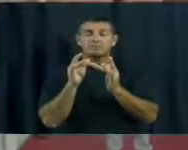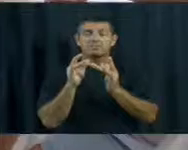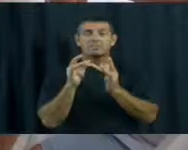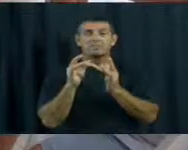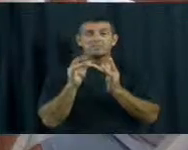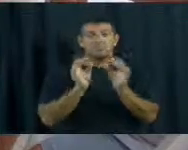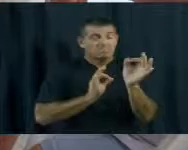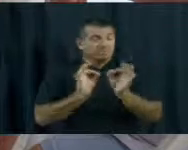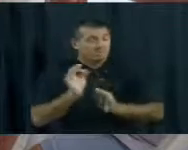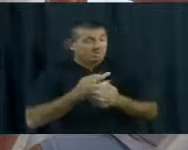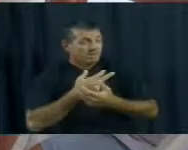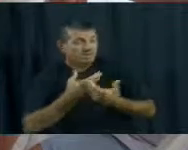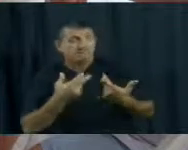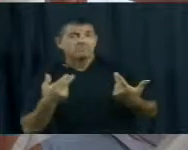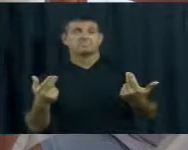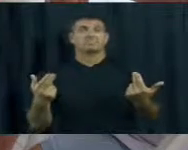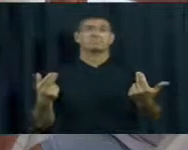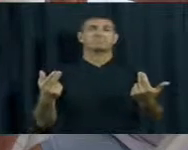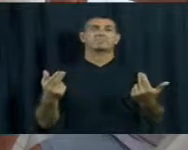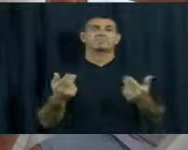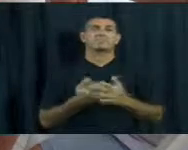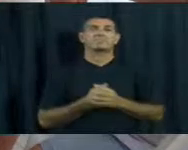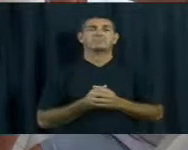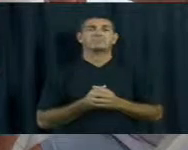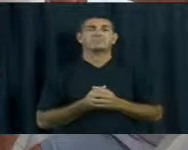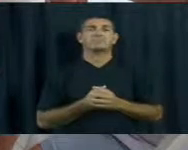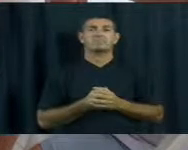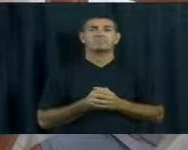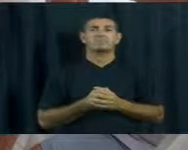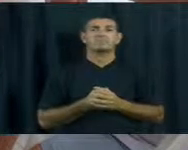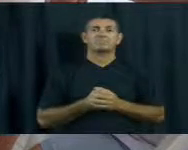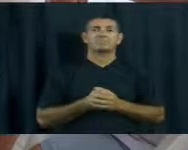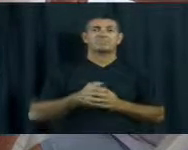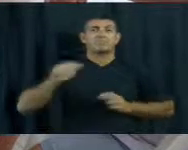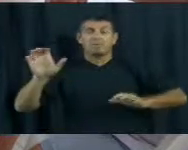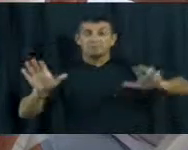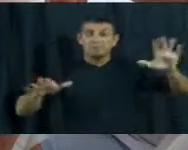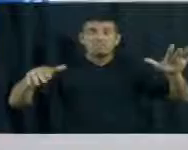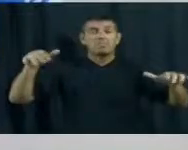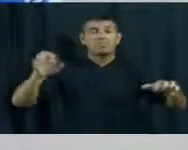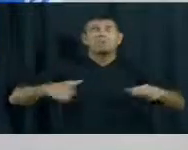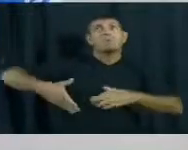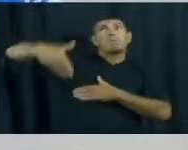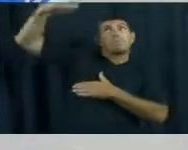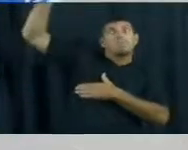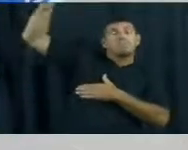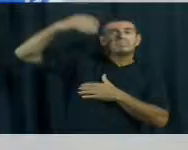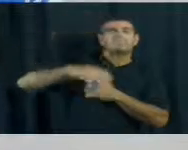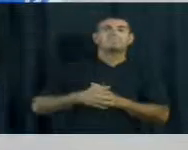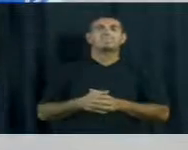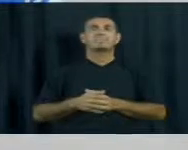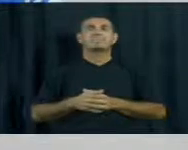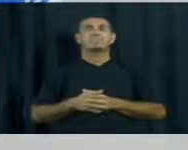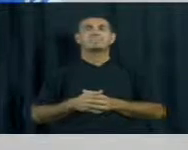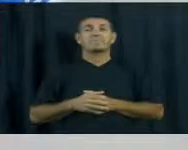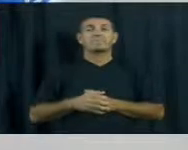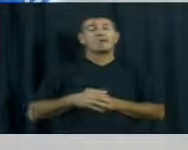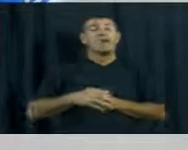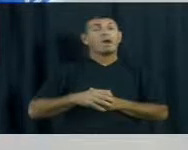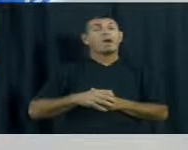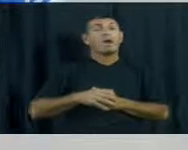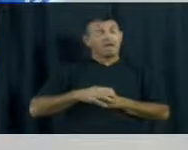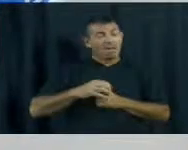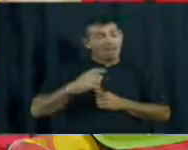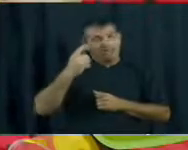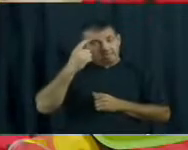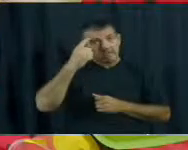O carnaval, tivemos contato com o bonecão, né, dos bonecos gigantes. A ABACAF teve essa ideia juntamente